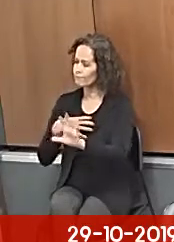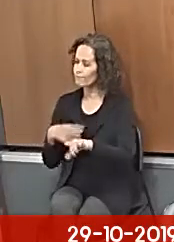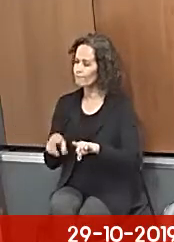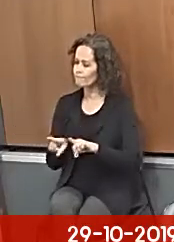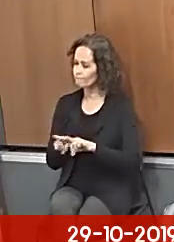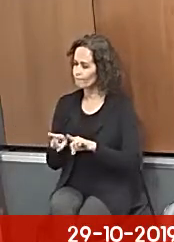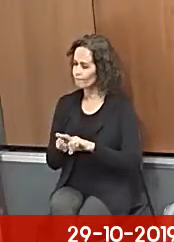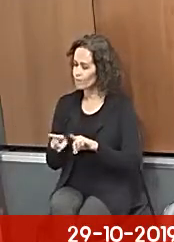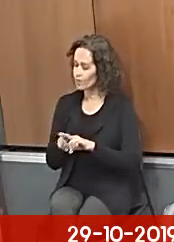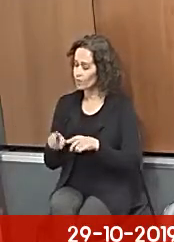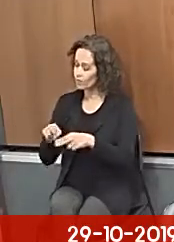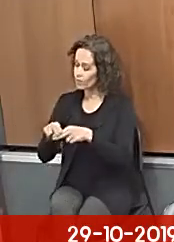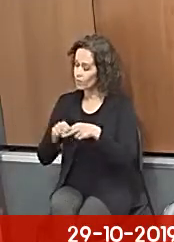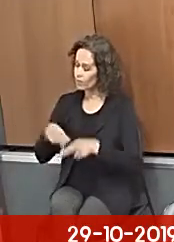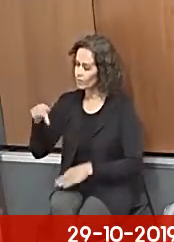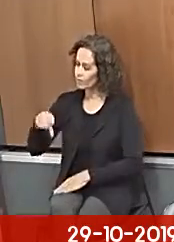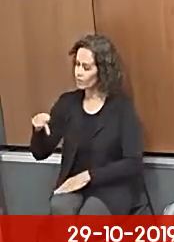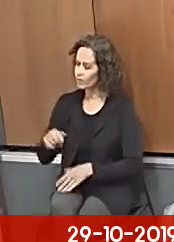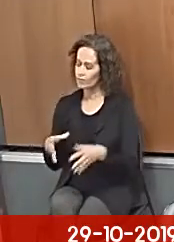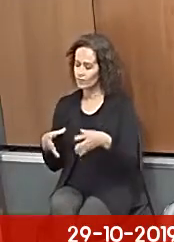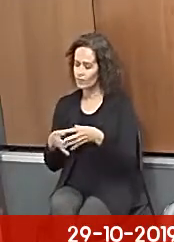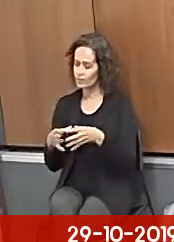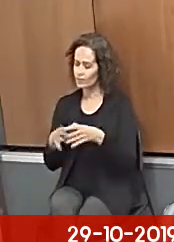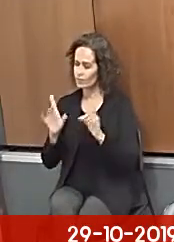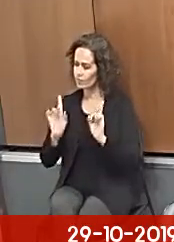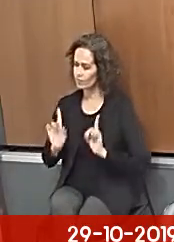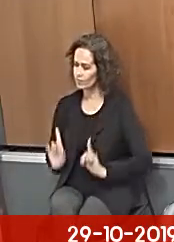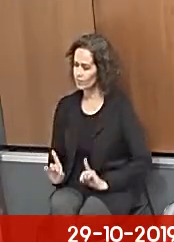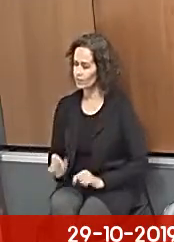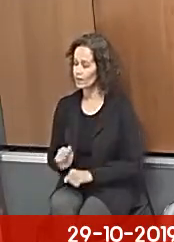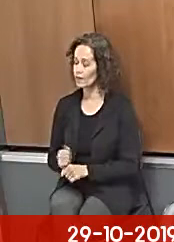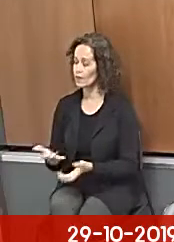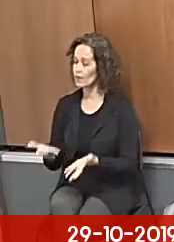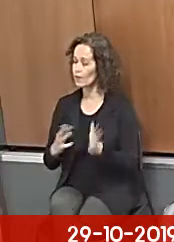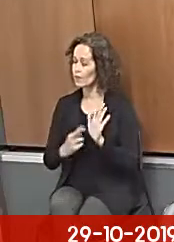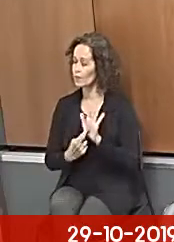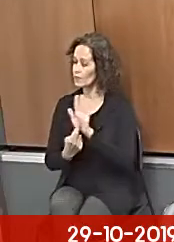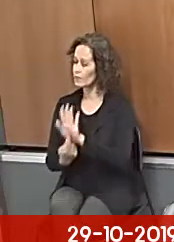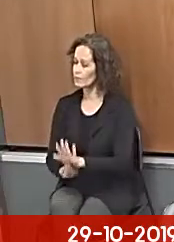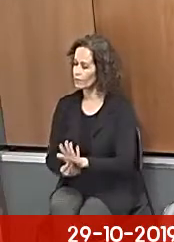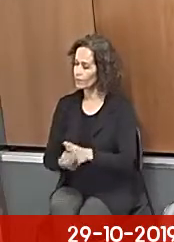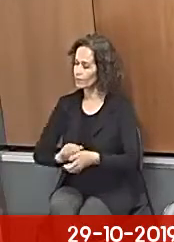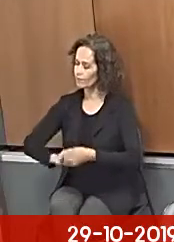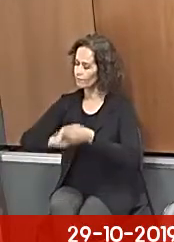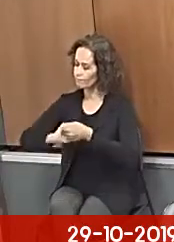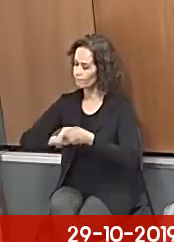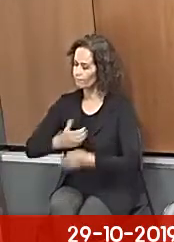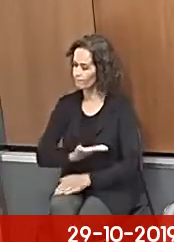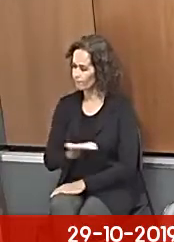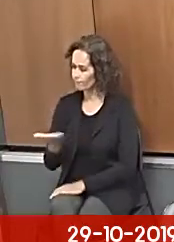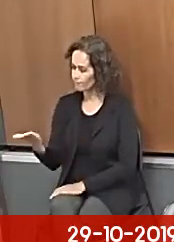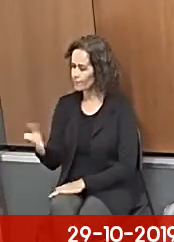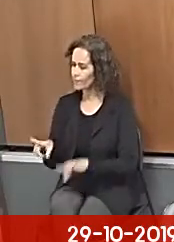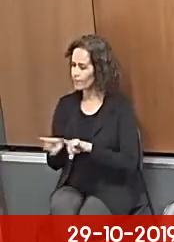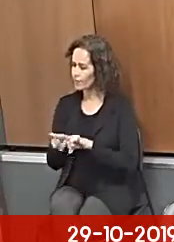nesta comissão. Queria cumprimentar também todos os representantes, né? Conheci agora há pouco o Tadeu lá